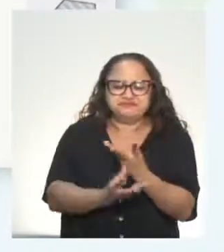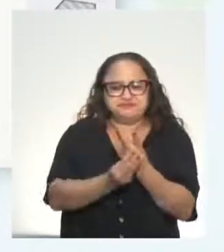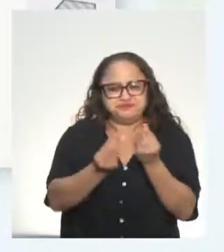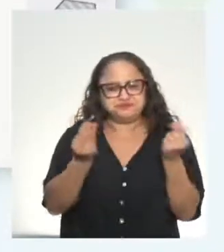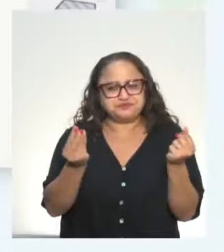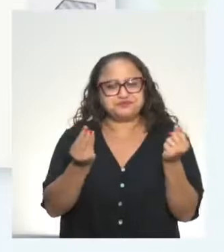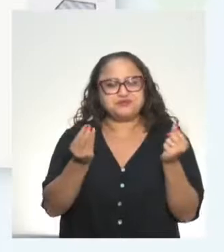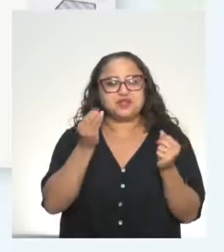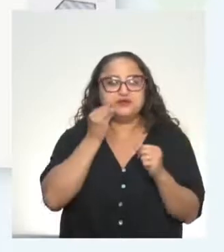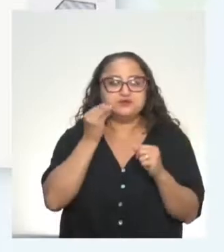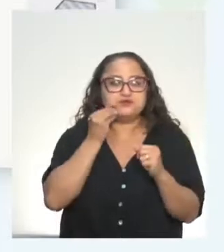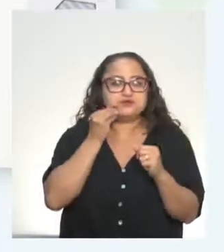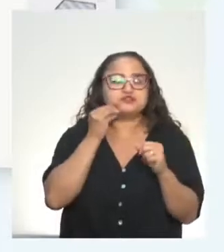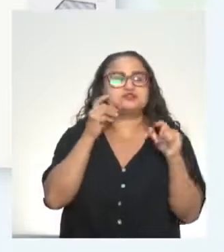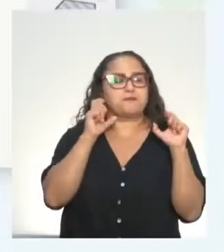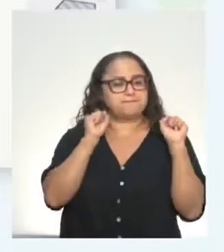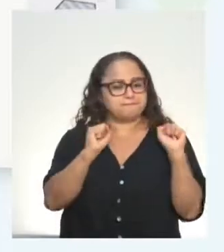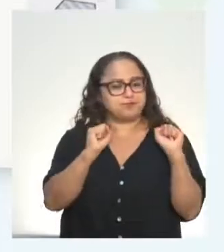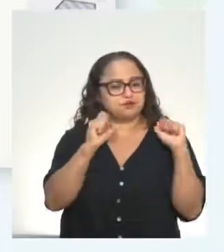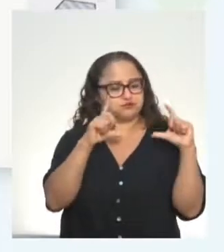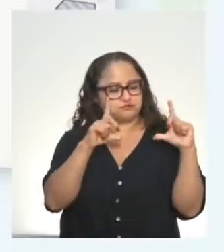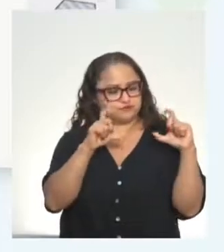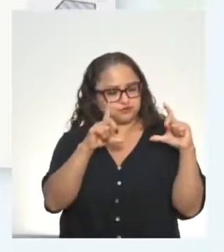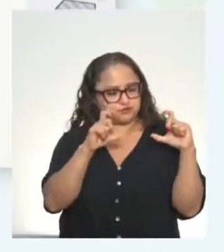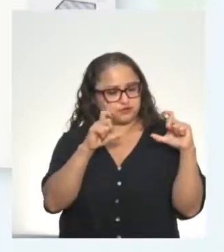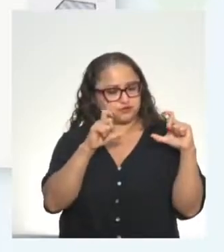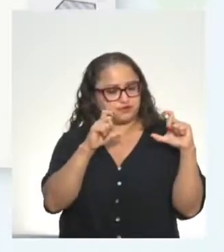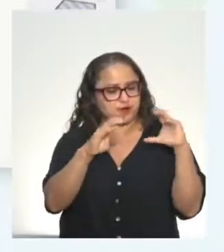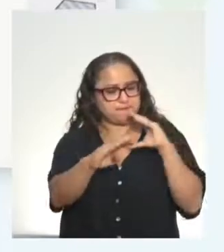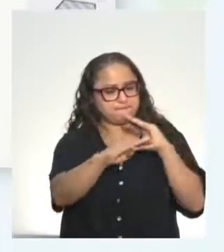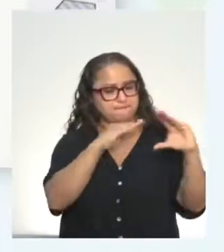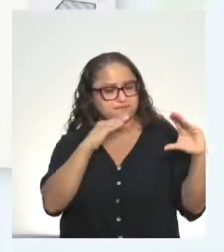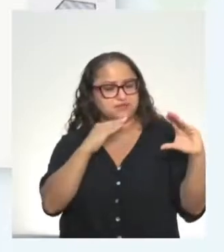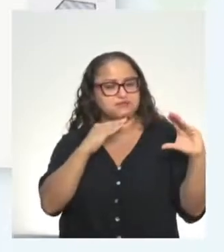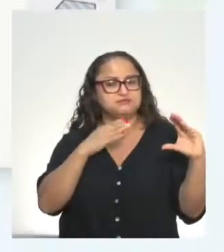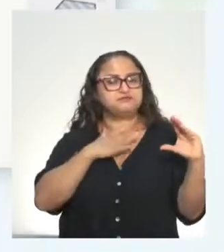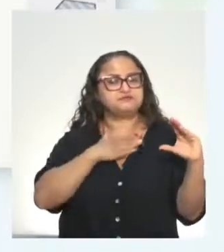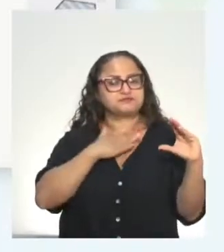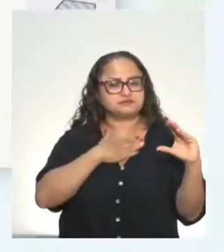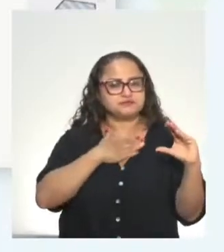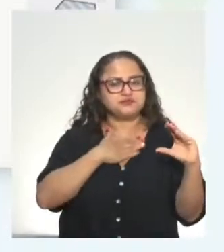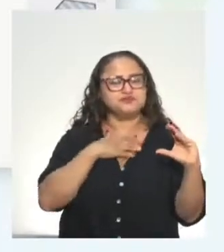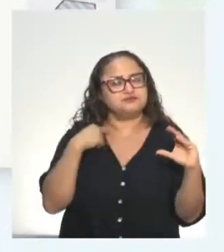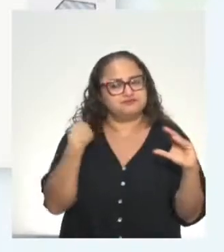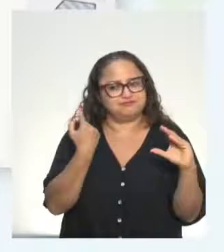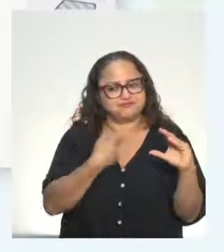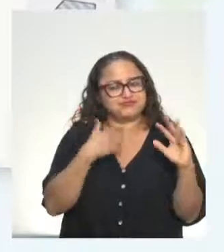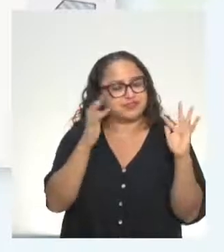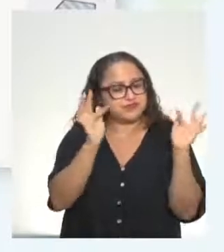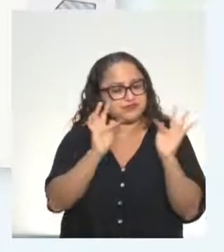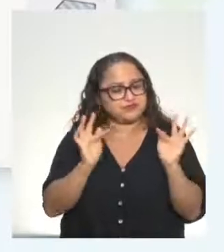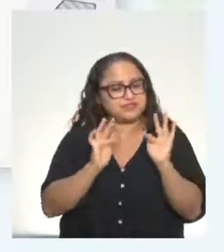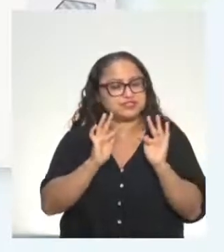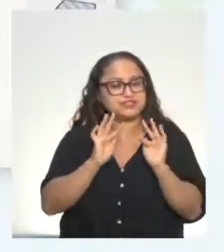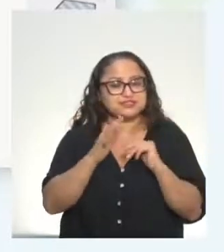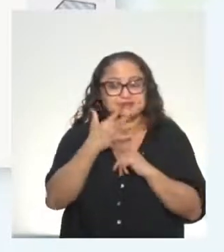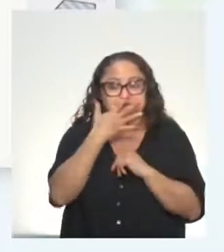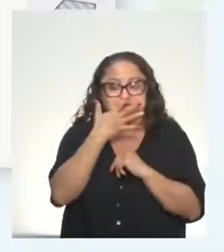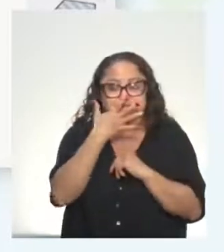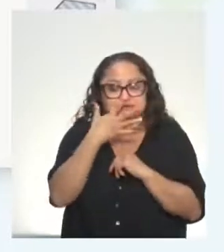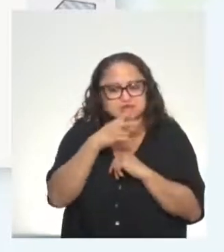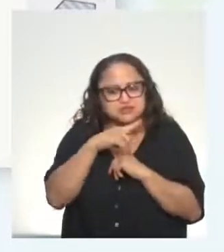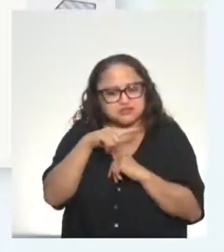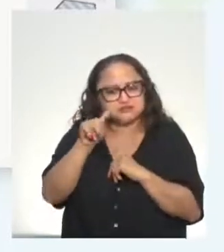oportunidade, fotografa aí o que você fez, manda para a gente vai ficar muito feliz em curtir aí esse seu projeto,